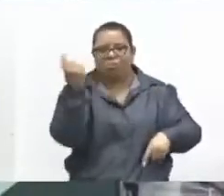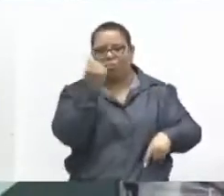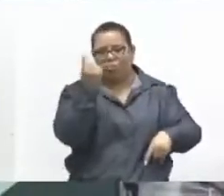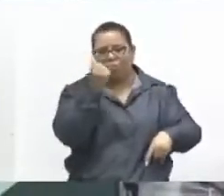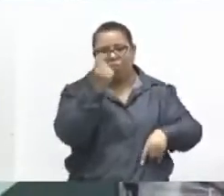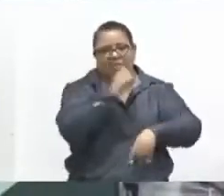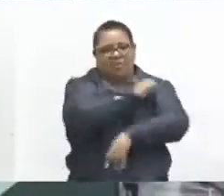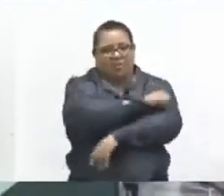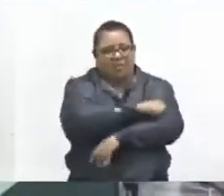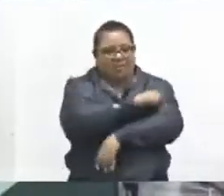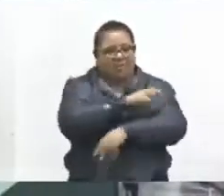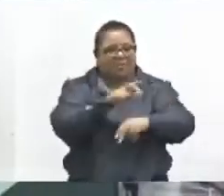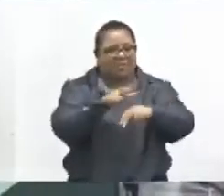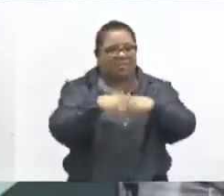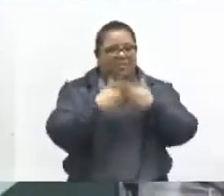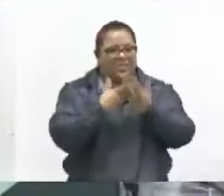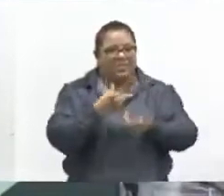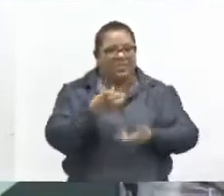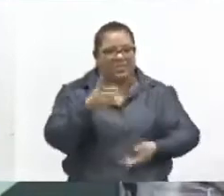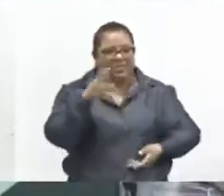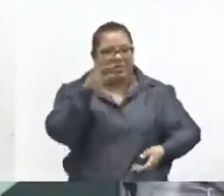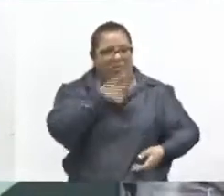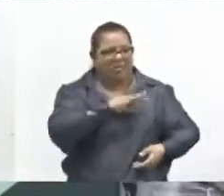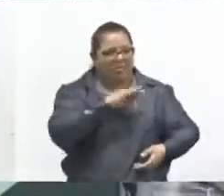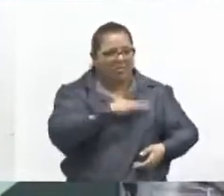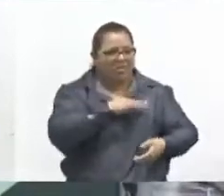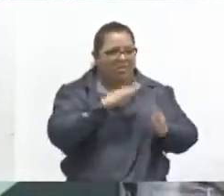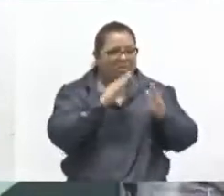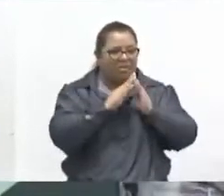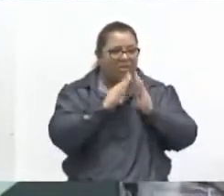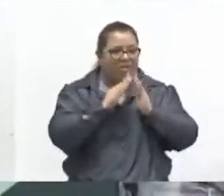estudante vulnerável à concessão de bolsa de permanência de auxílio moradia,